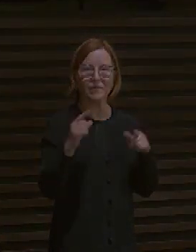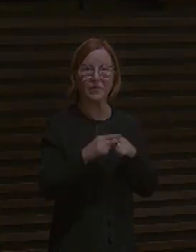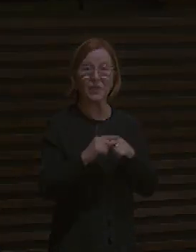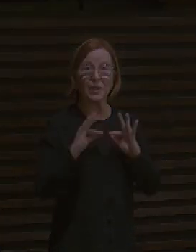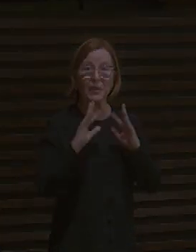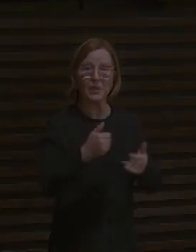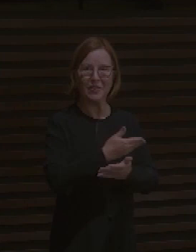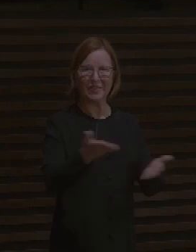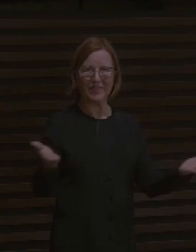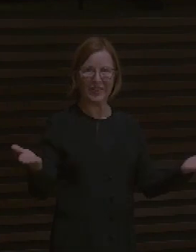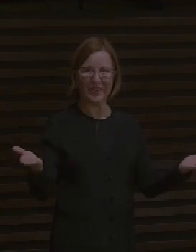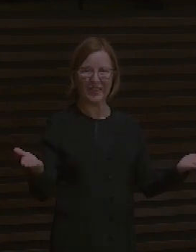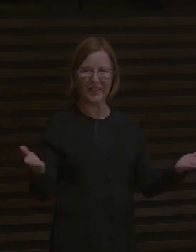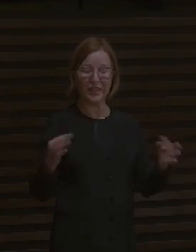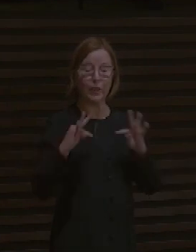todos